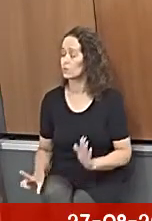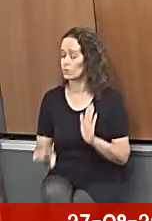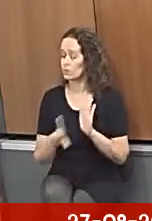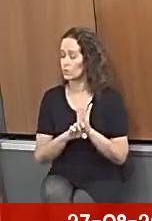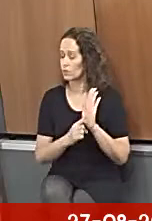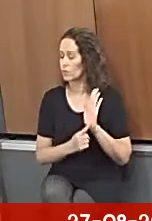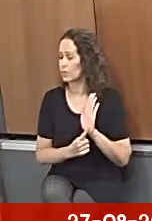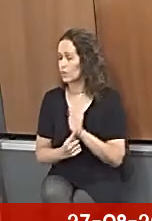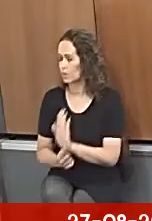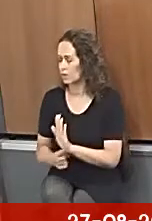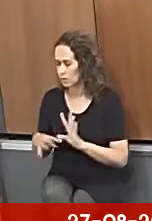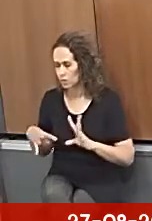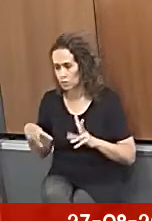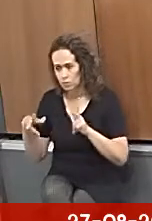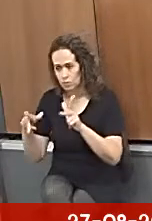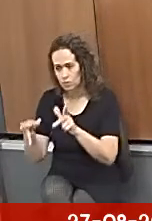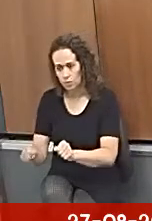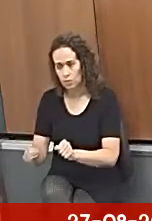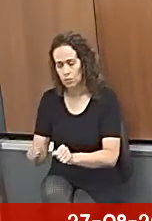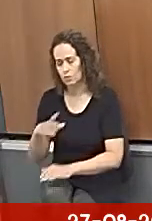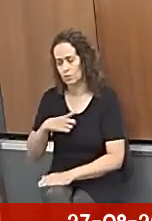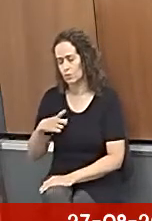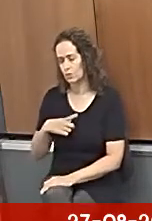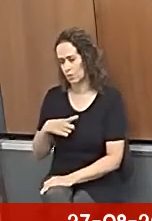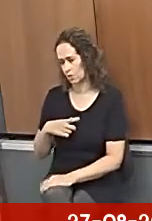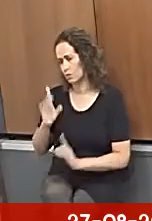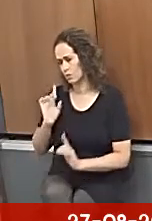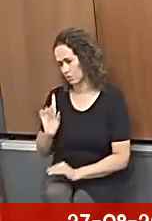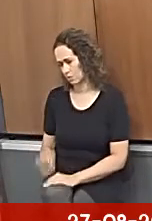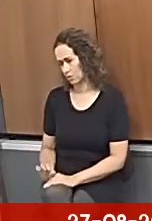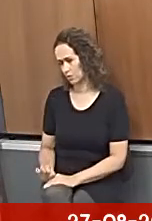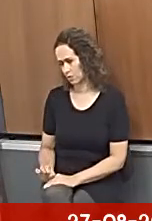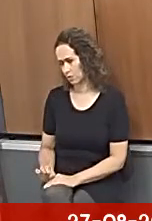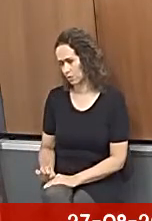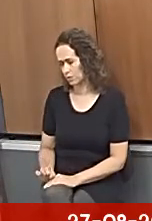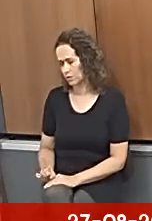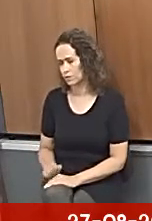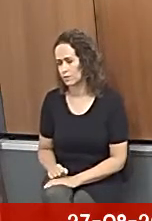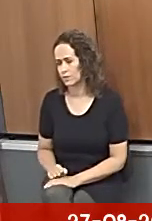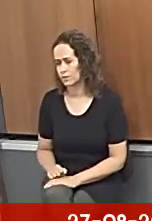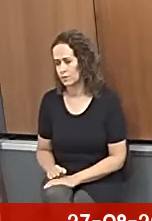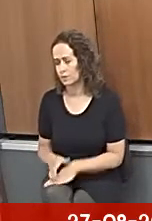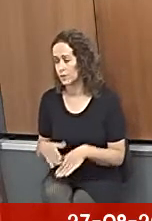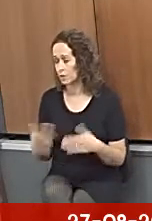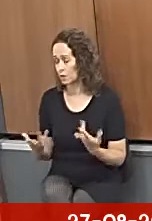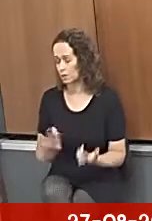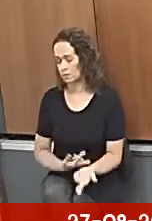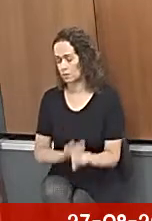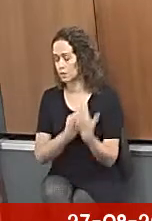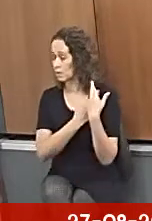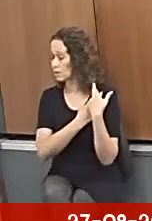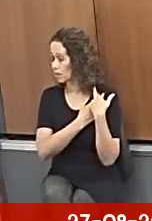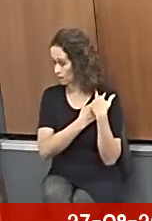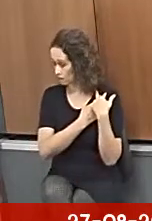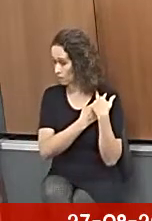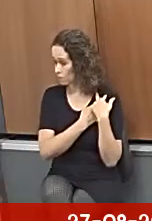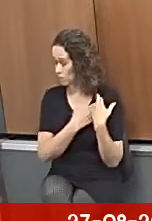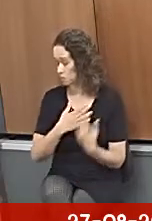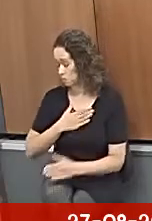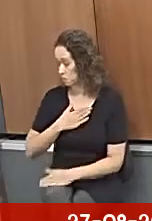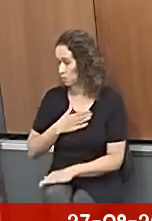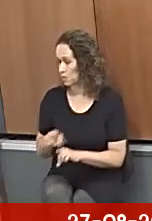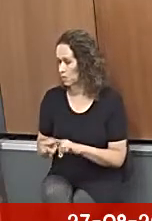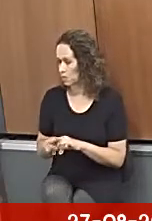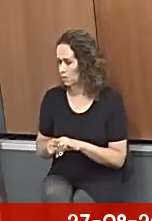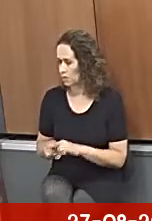direitos a responsabilidade da defensoria pública e do ministério público não me furtado da responsabilidade da defensoria e